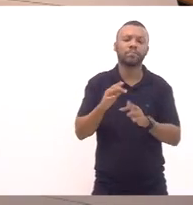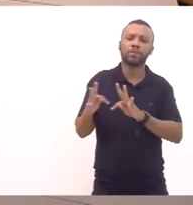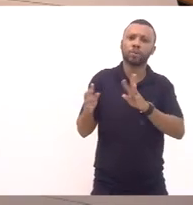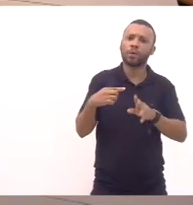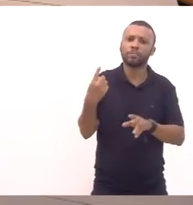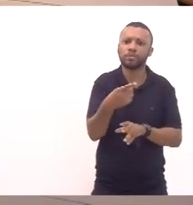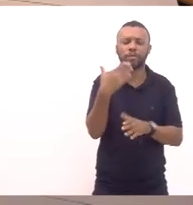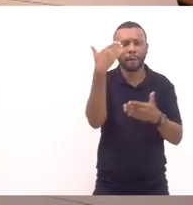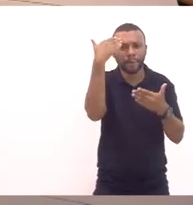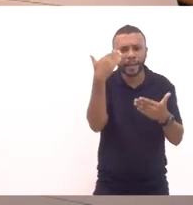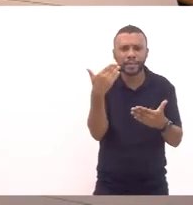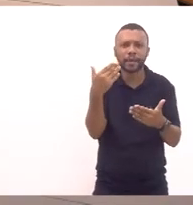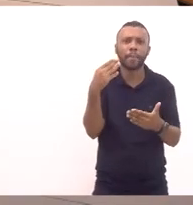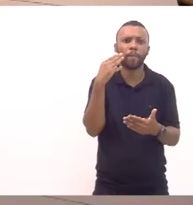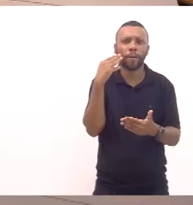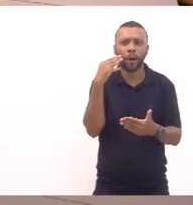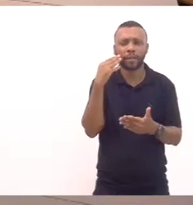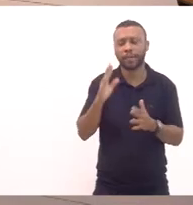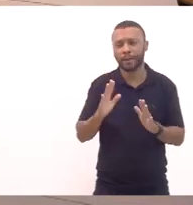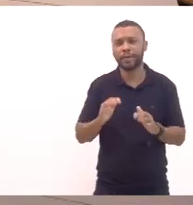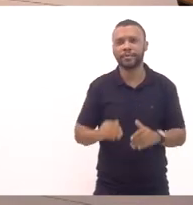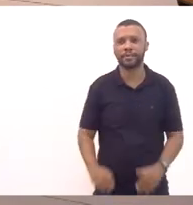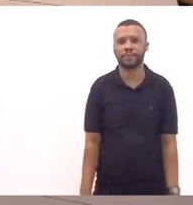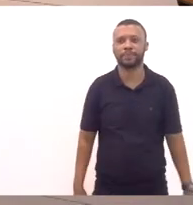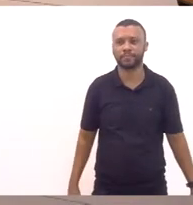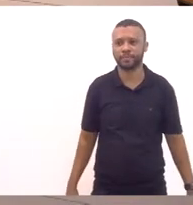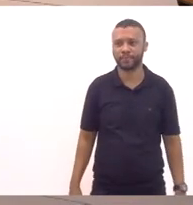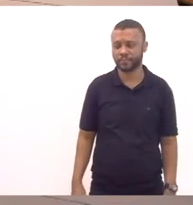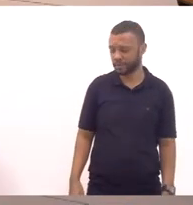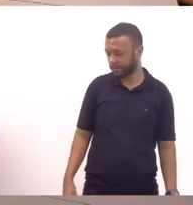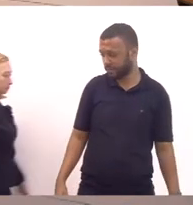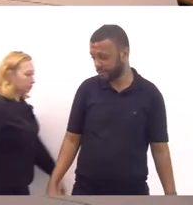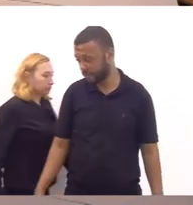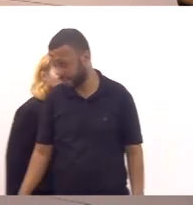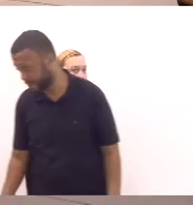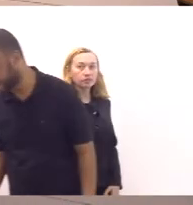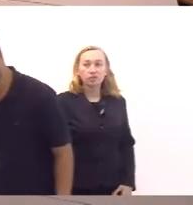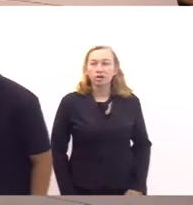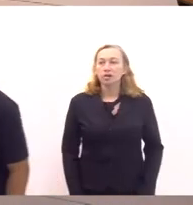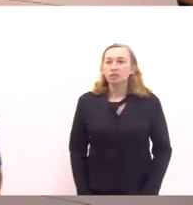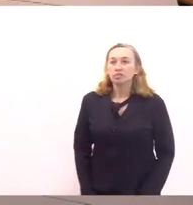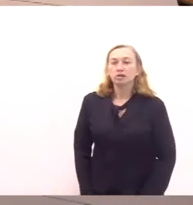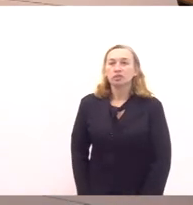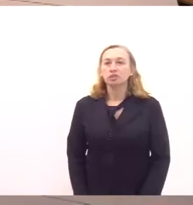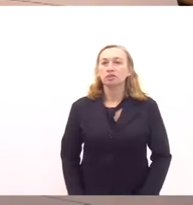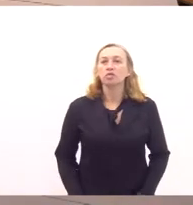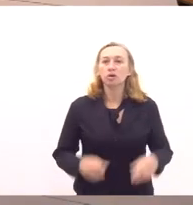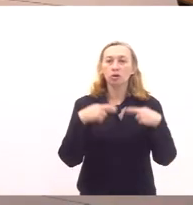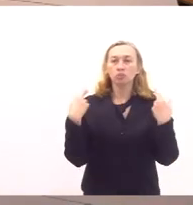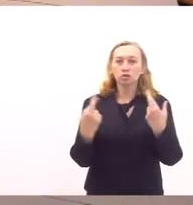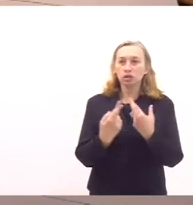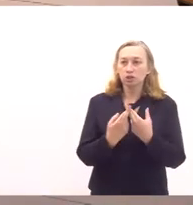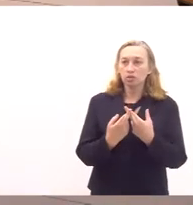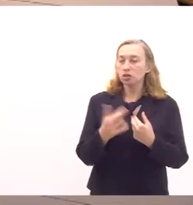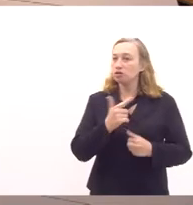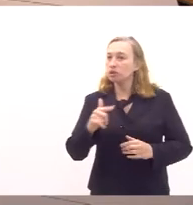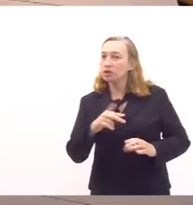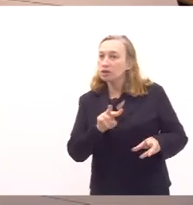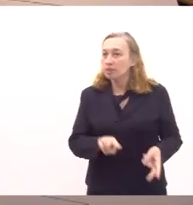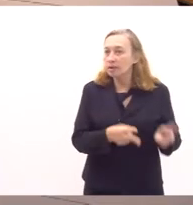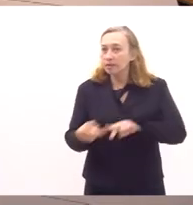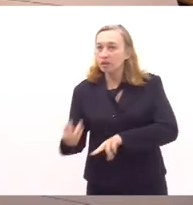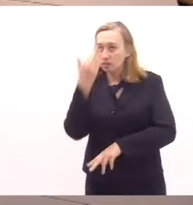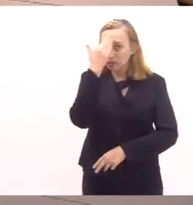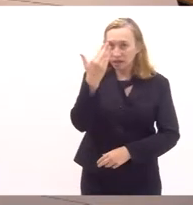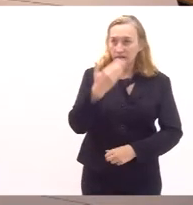Obrigada, Mônica. Obrigada, Cláudia. Eu fico por aqui aguardando os encaminhamentos, porque não há de ter uma audiência que não tenha encaminhamentos.